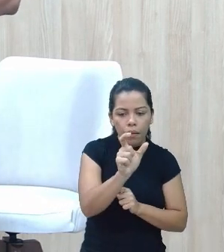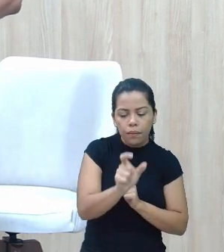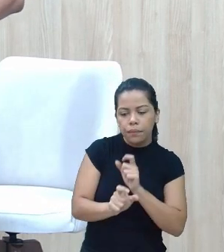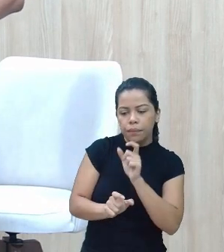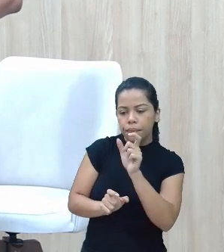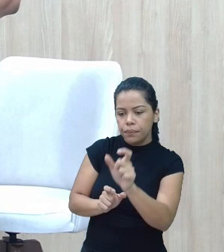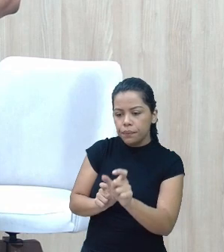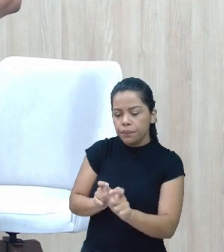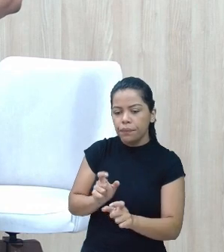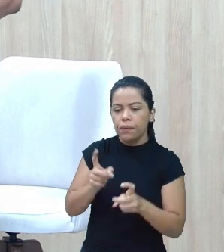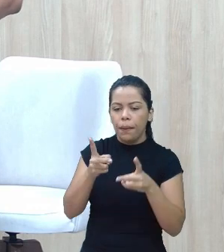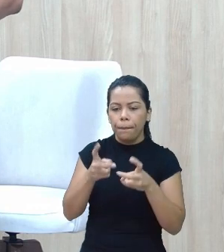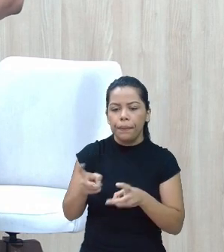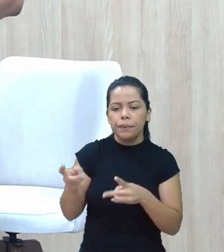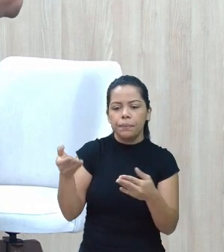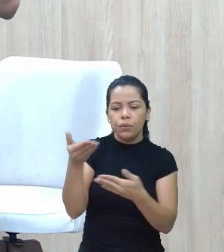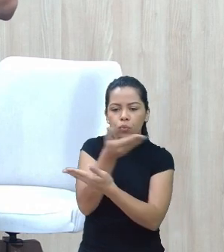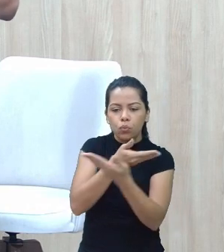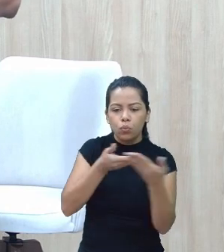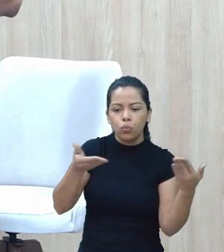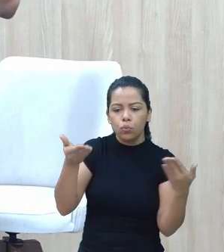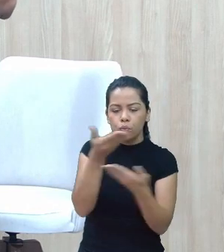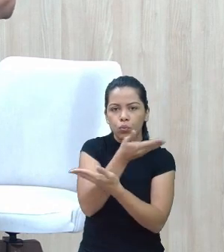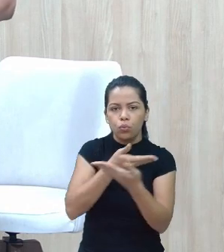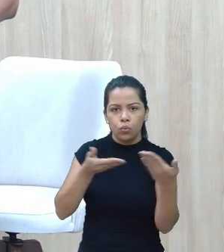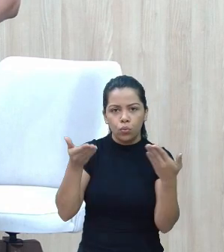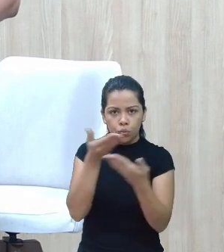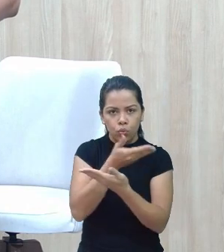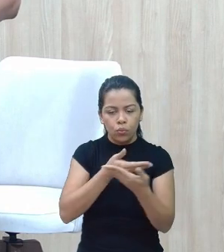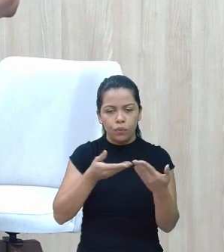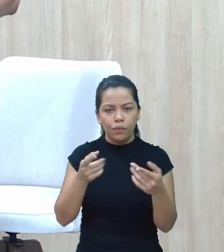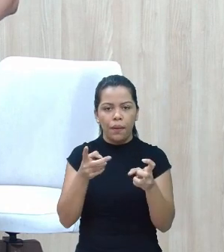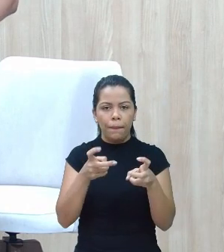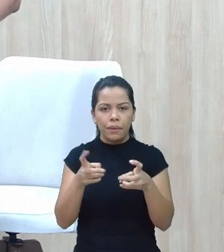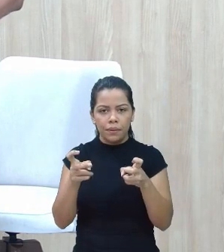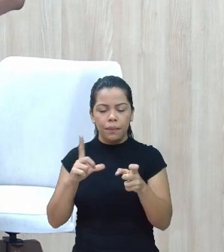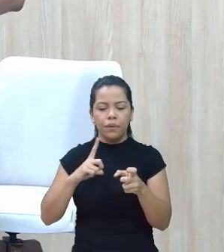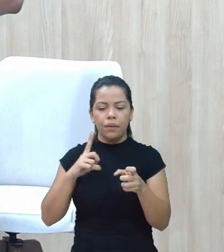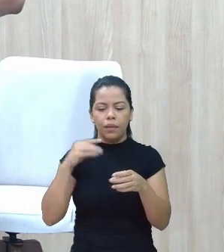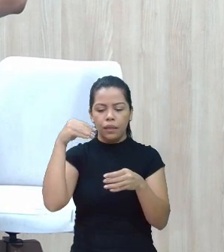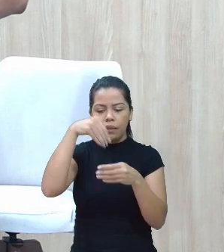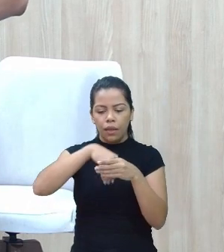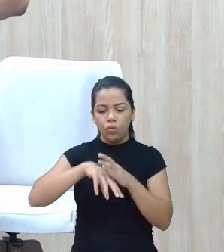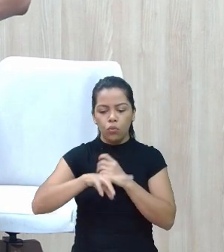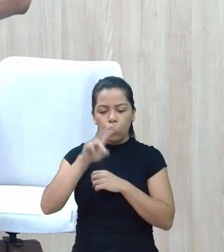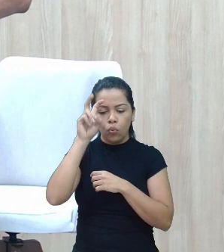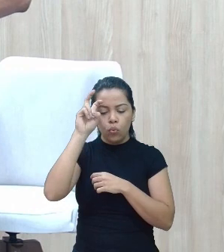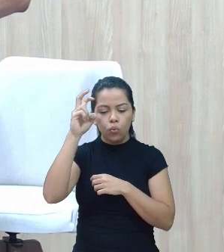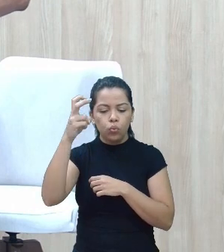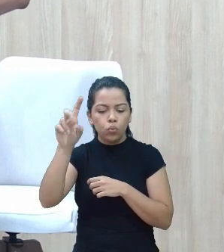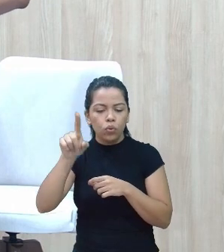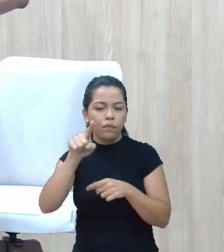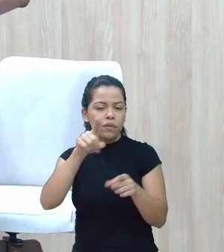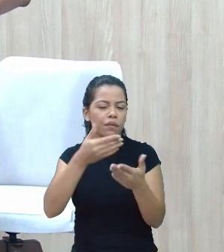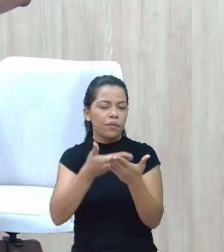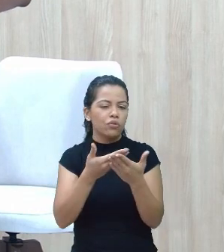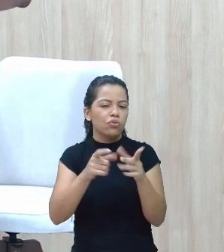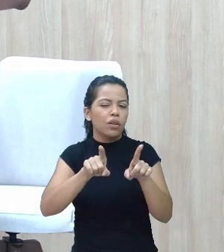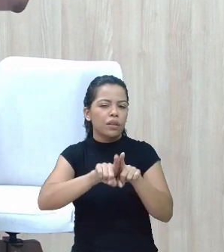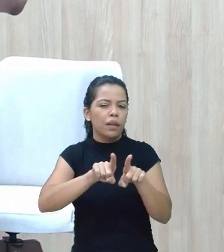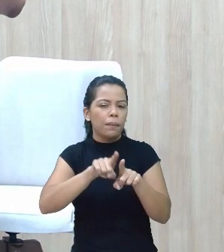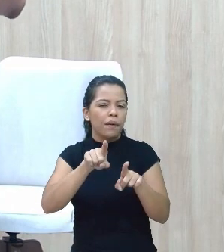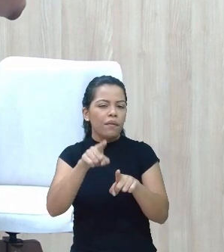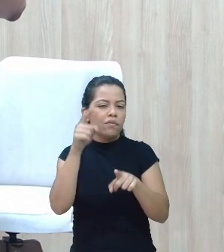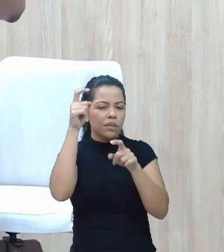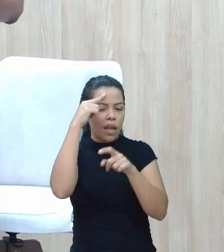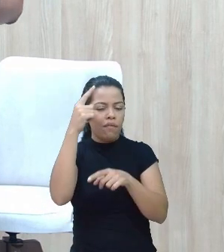tendo a consciência que essas algumas coisas incluem a cultura, você também vai estudar a cultura e aí o seu